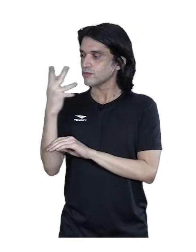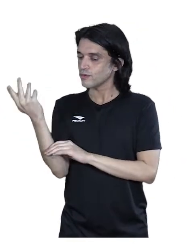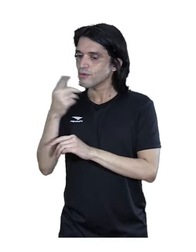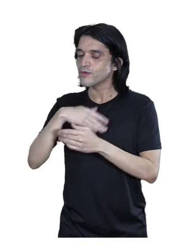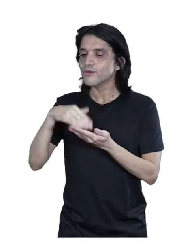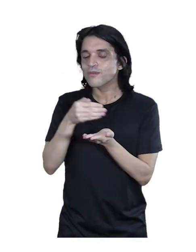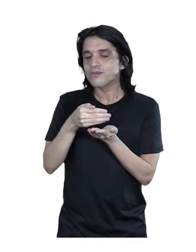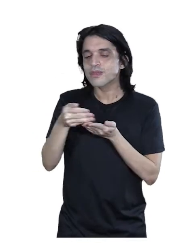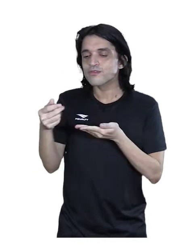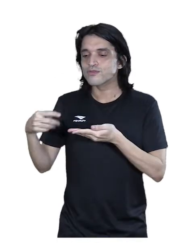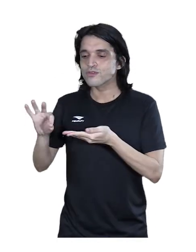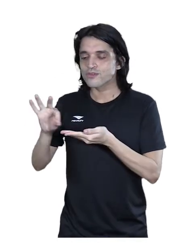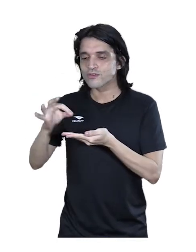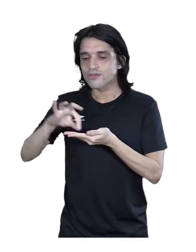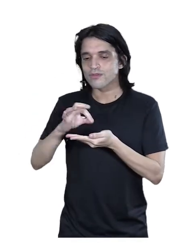de um bordado.